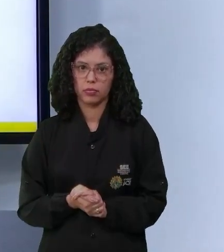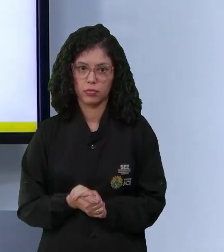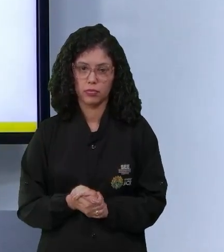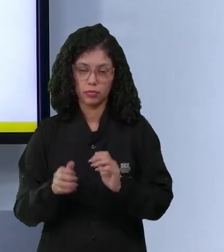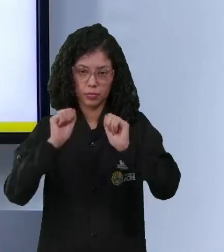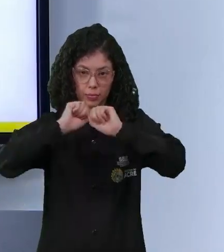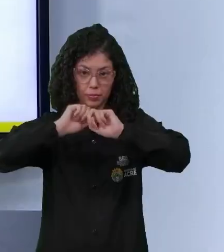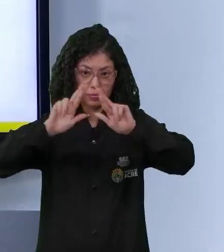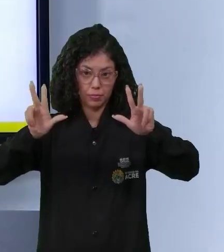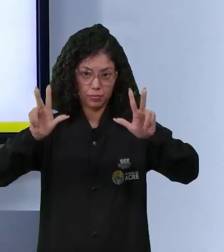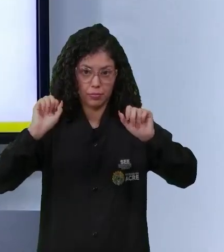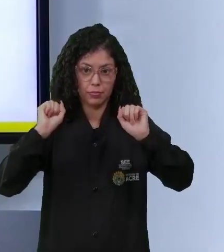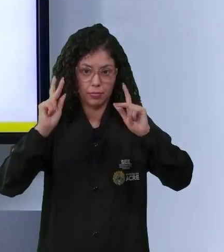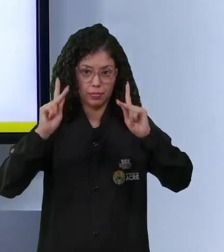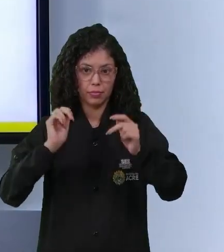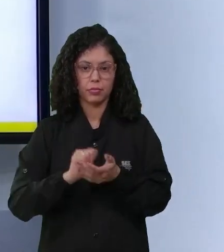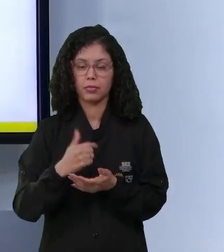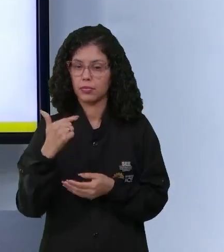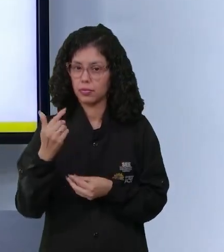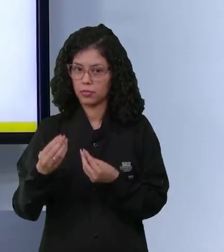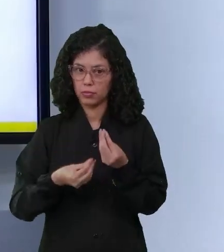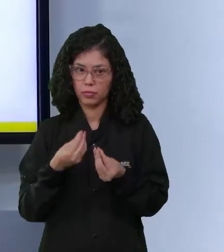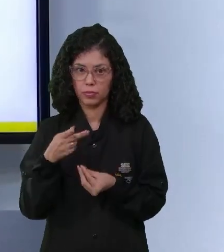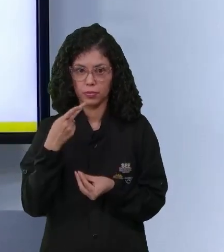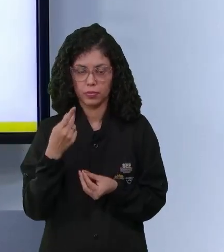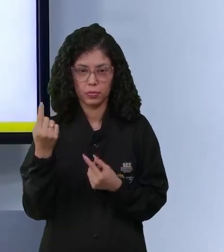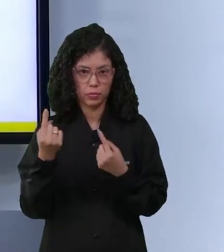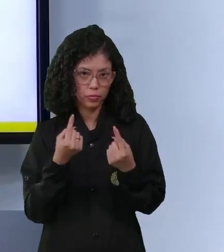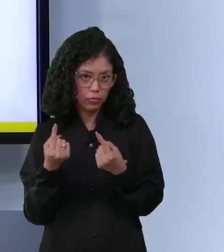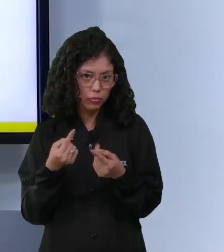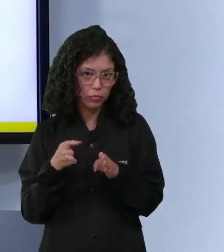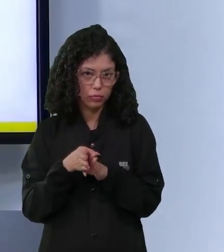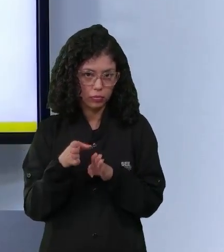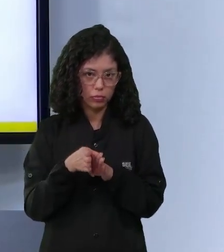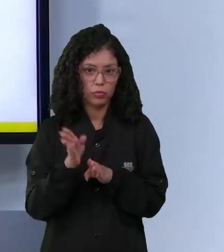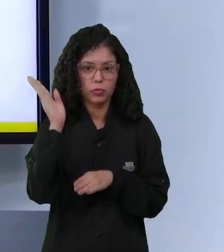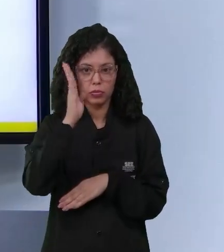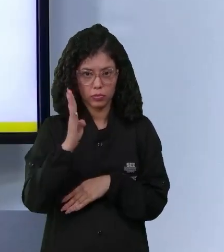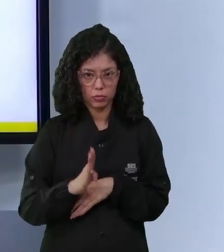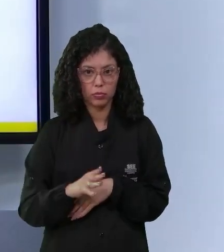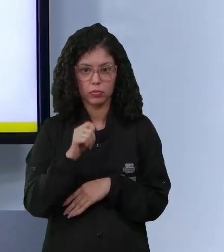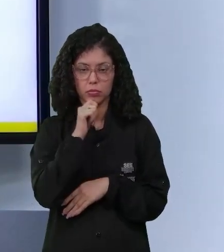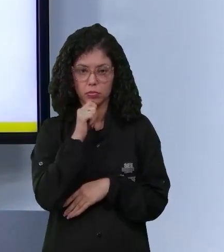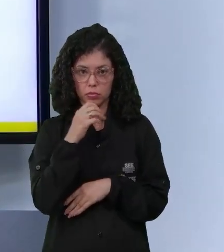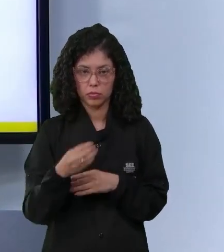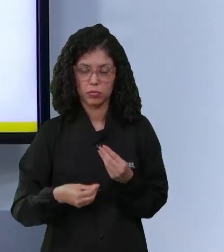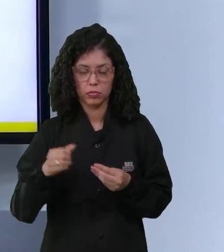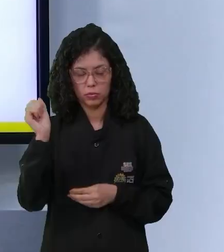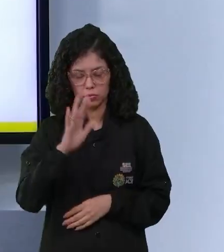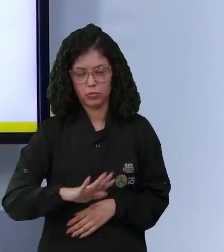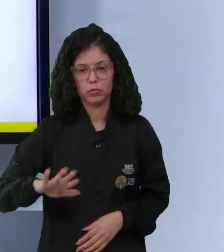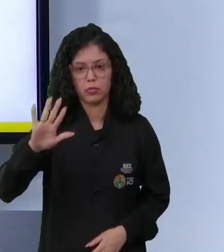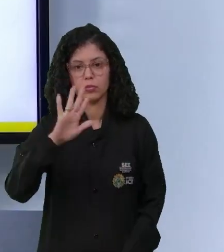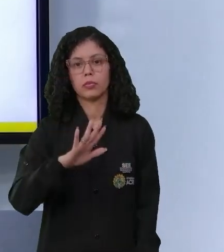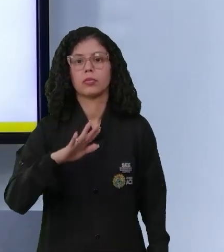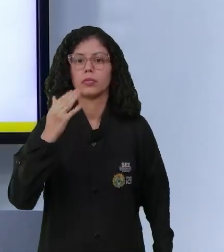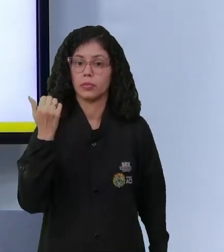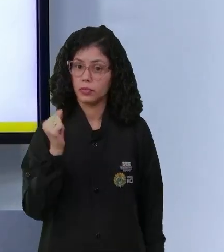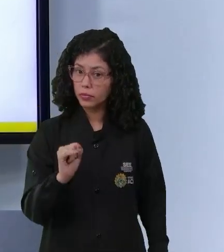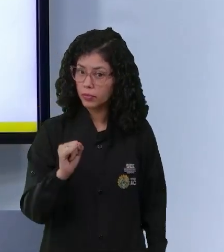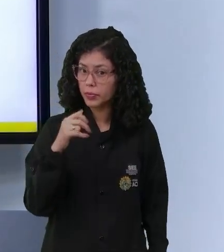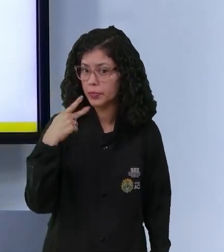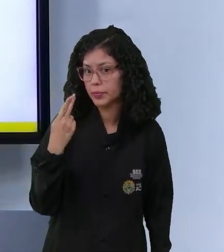Ficou bem claro aqui na aula. Não tem como nós não falarmos da consolidação do Brasil enquanto nação sem